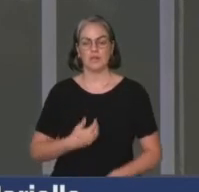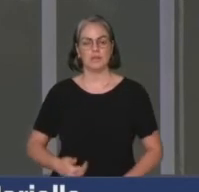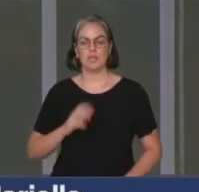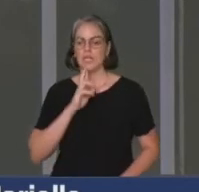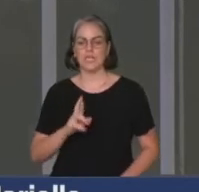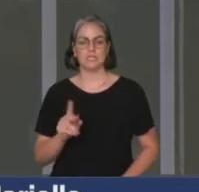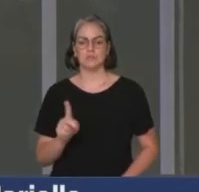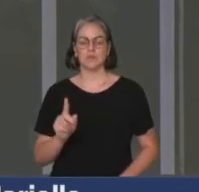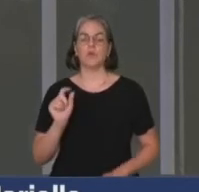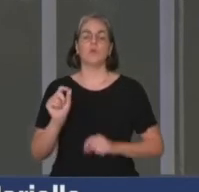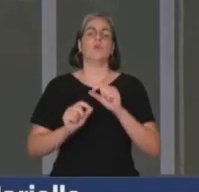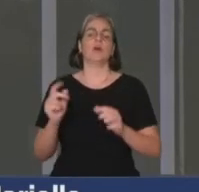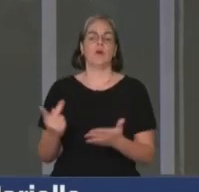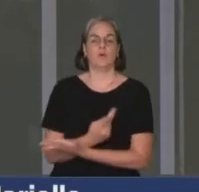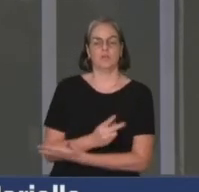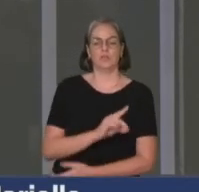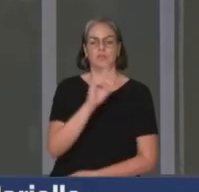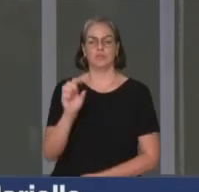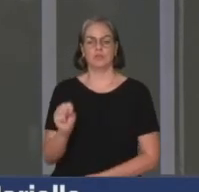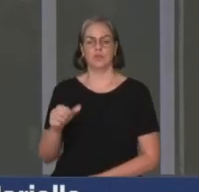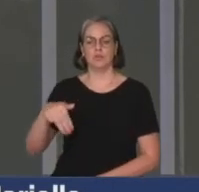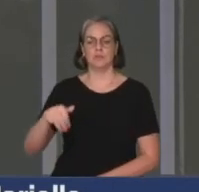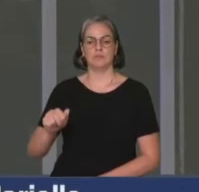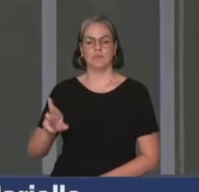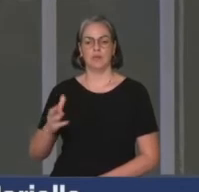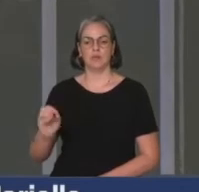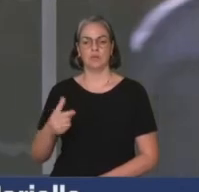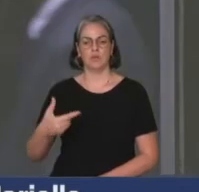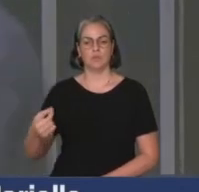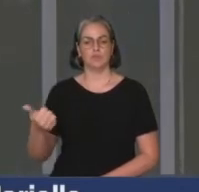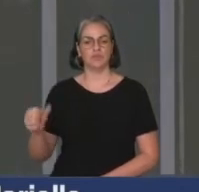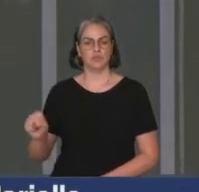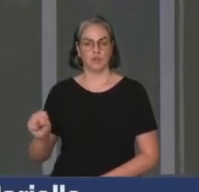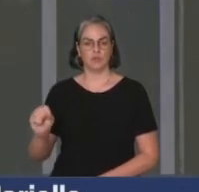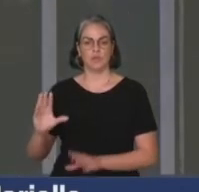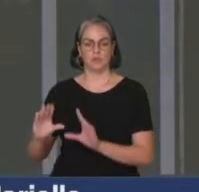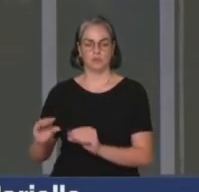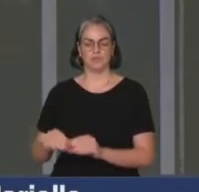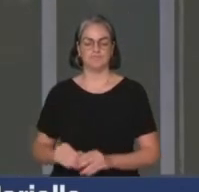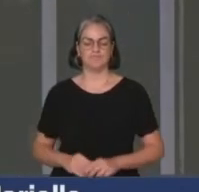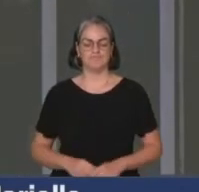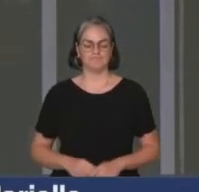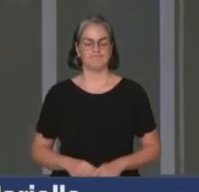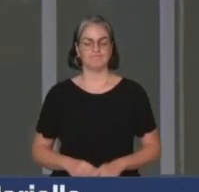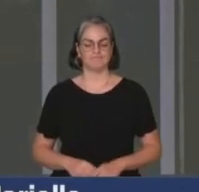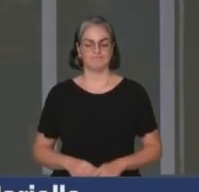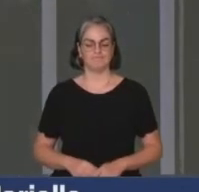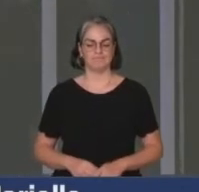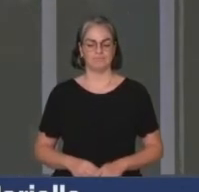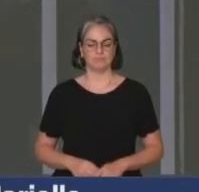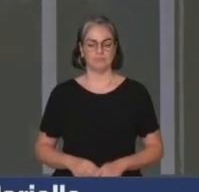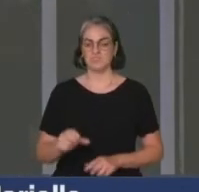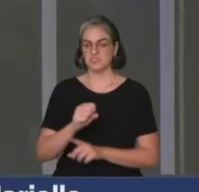de 2018. Enquanto isso, a mensagem que se passa para a sociedade brasileira e para o mundo